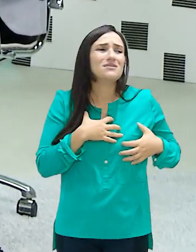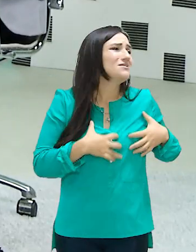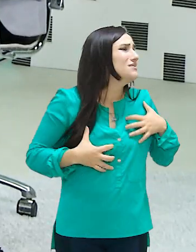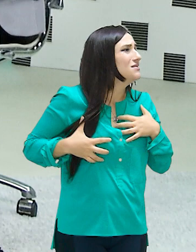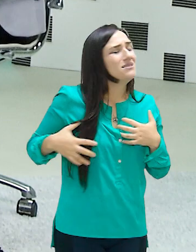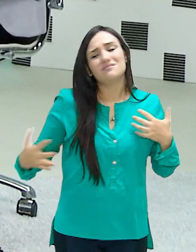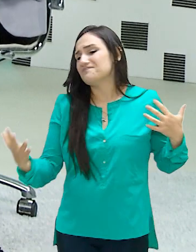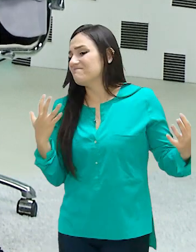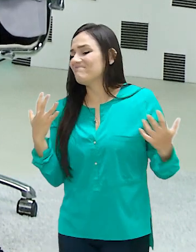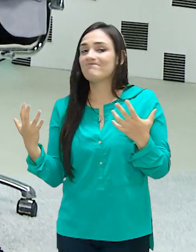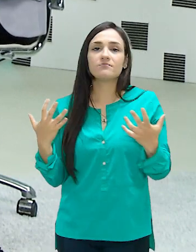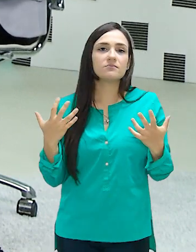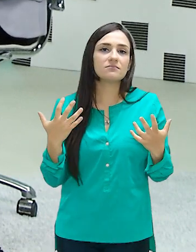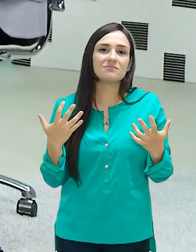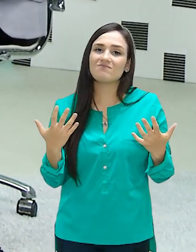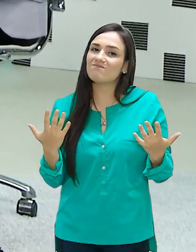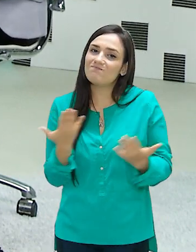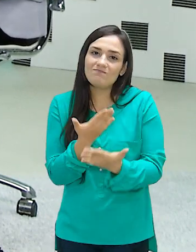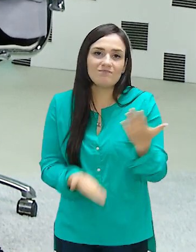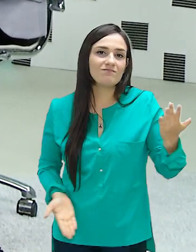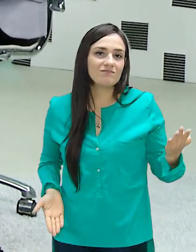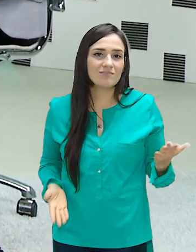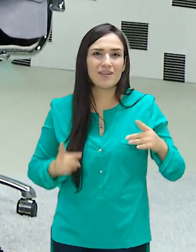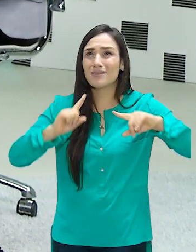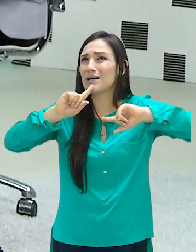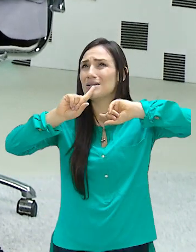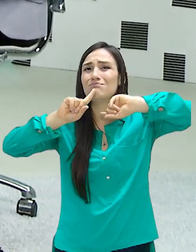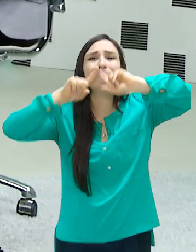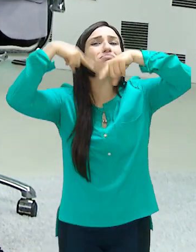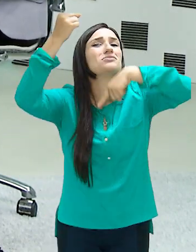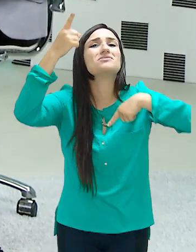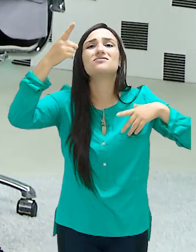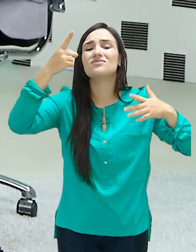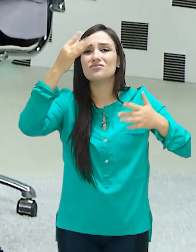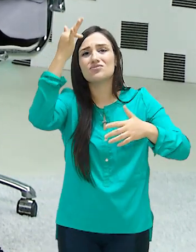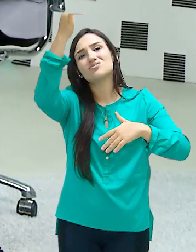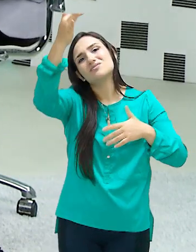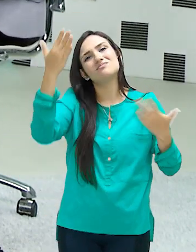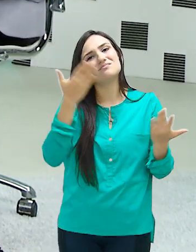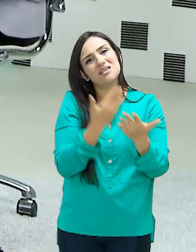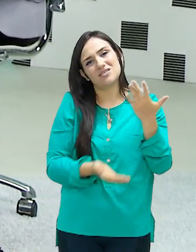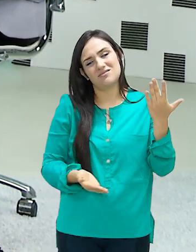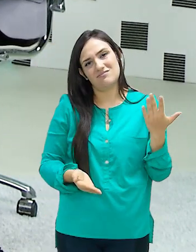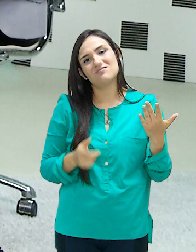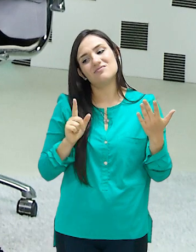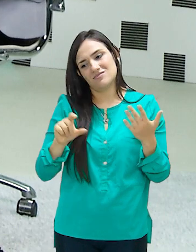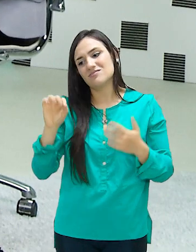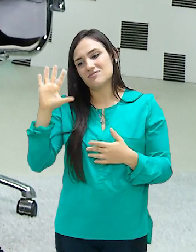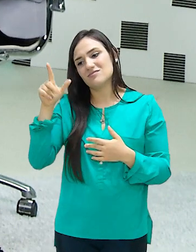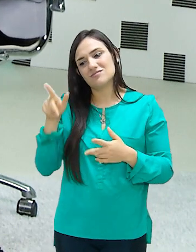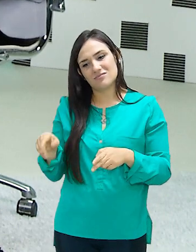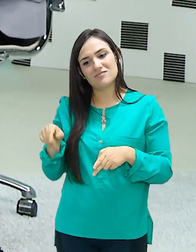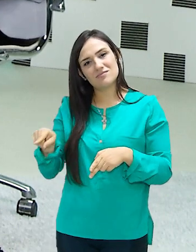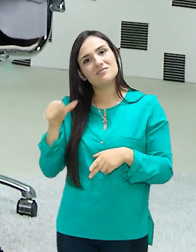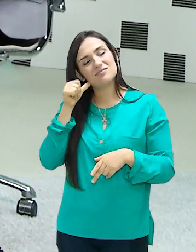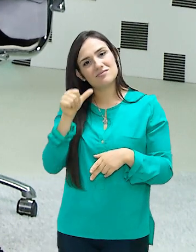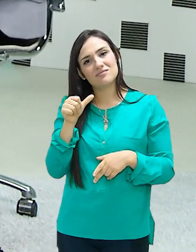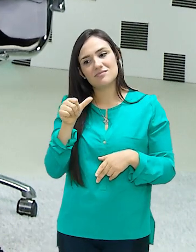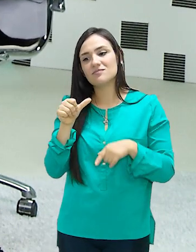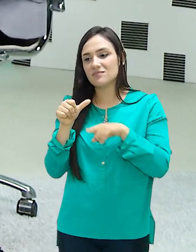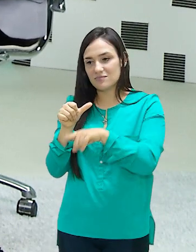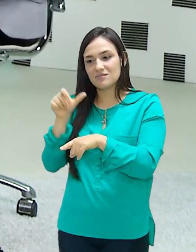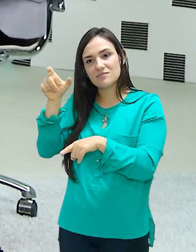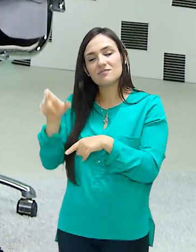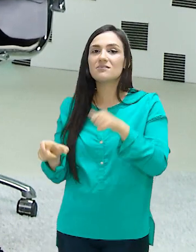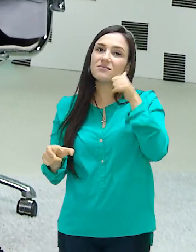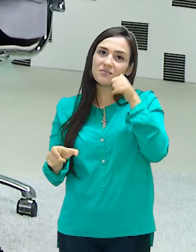aflorada, que não percebe que está escrito. E quando vai perceber, já é tarde demais. Que é o caso dela, né? E ainda mais ela teve a